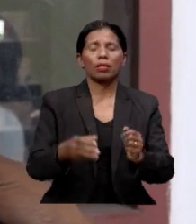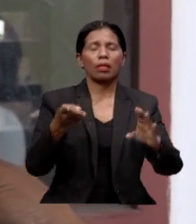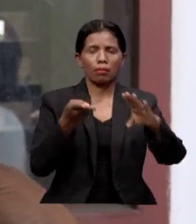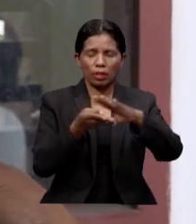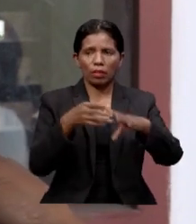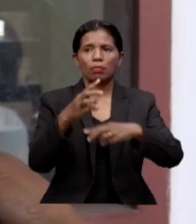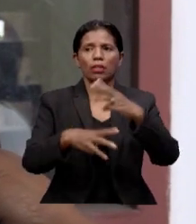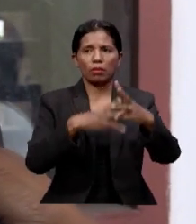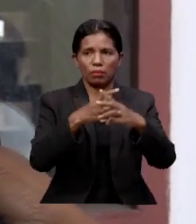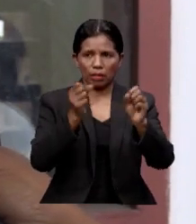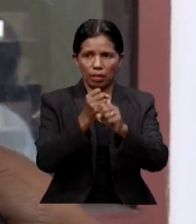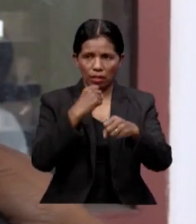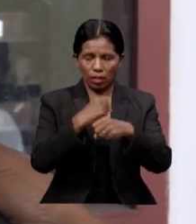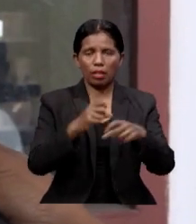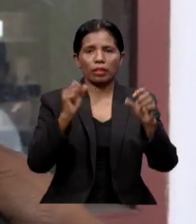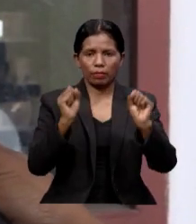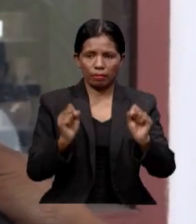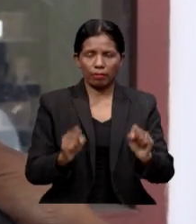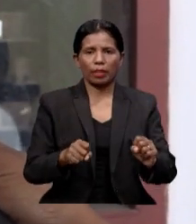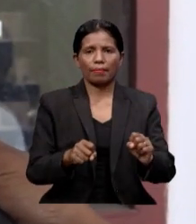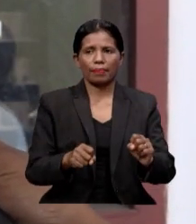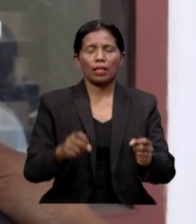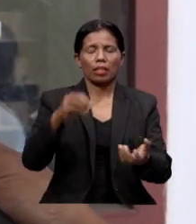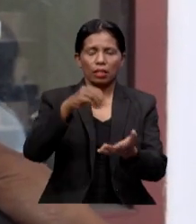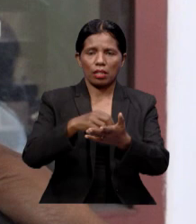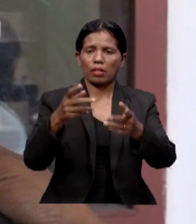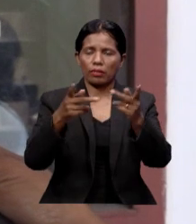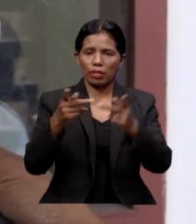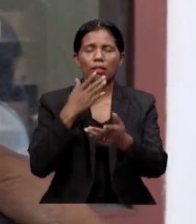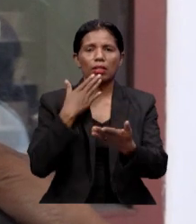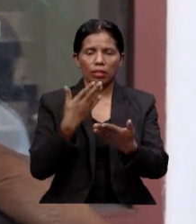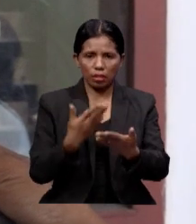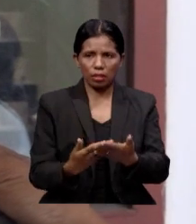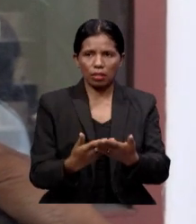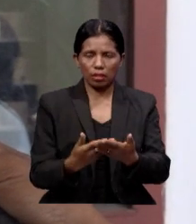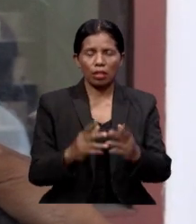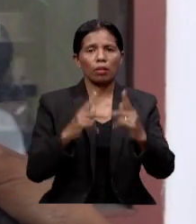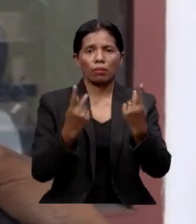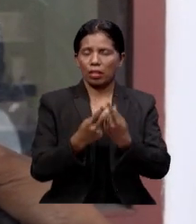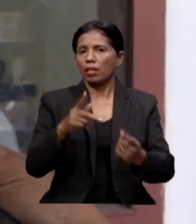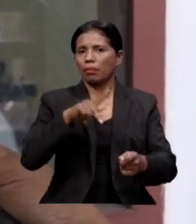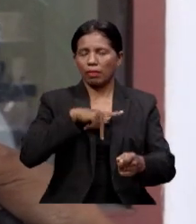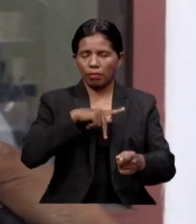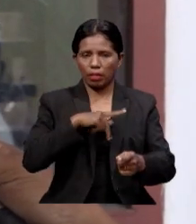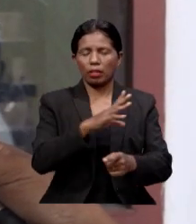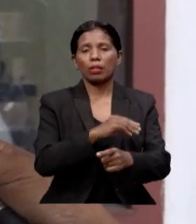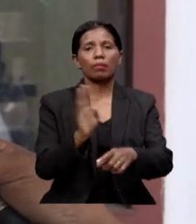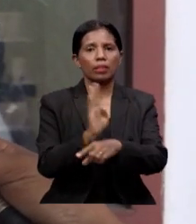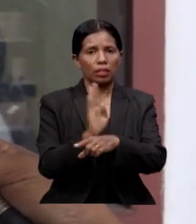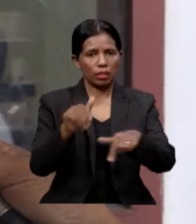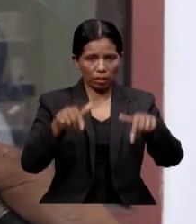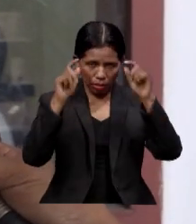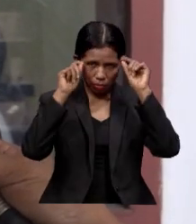ou Câmara Comércio Belhalo para tobele criar ambiente entender mais dia para o setor privado, para o negócio Timor-Leste, ao mesmo